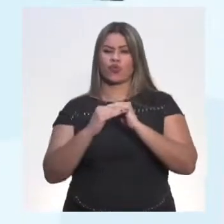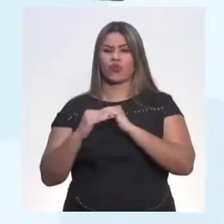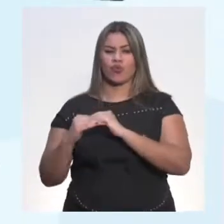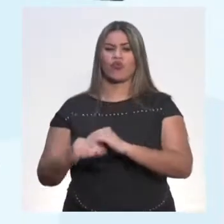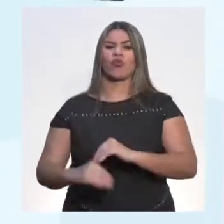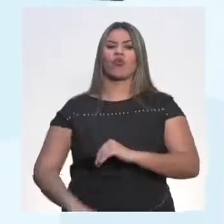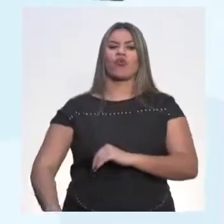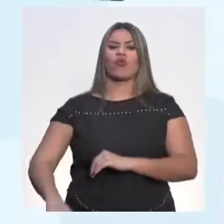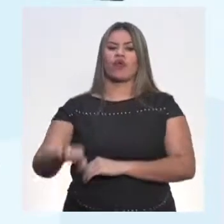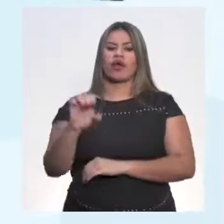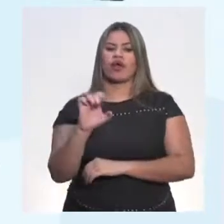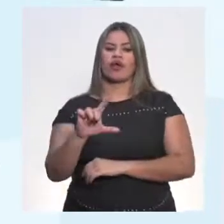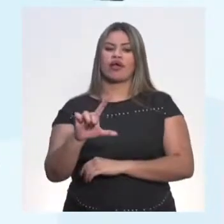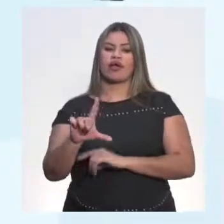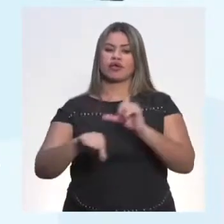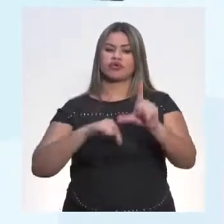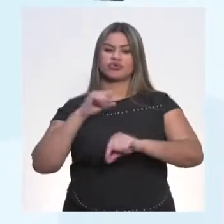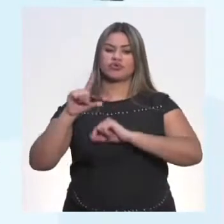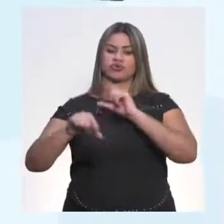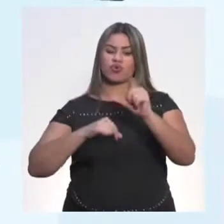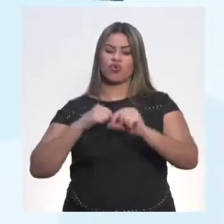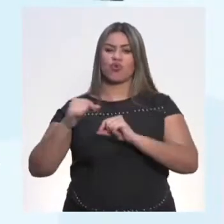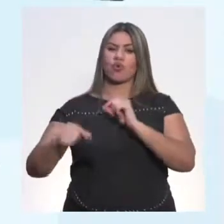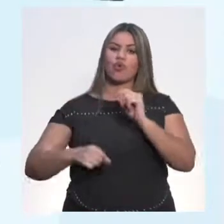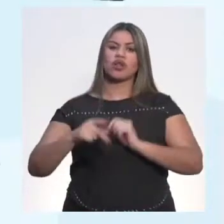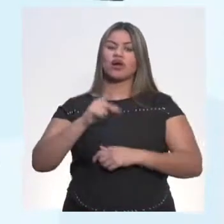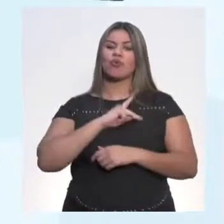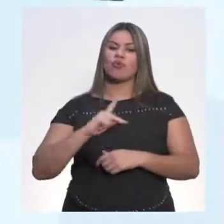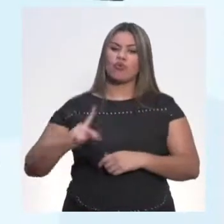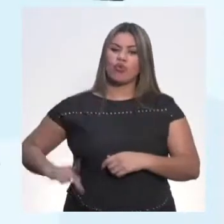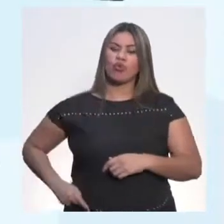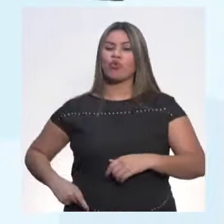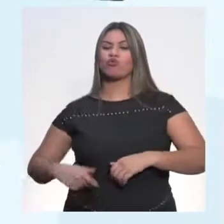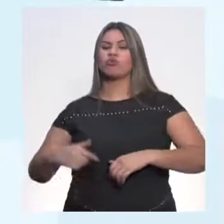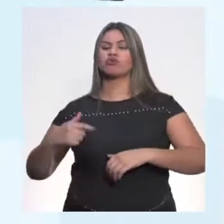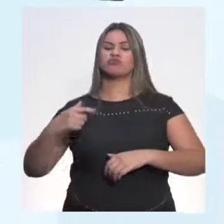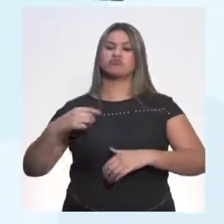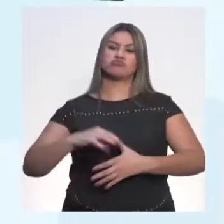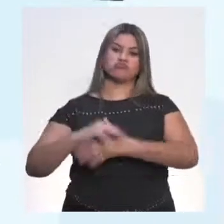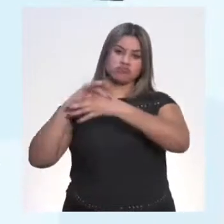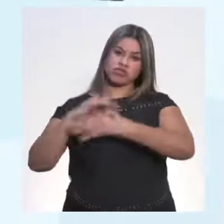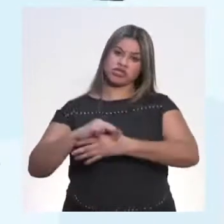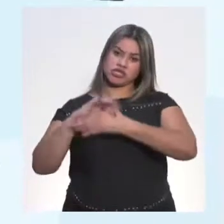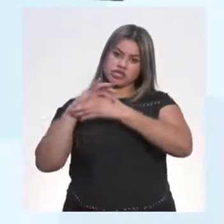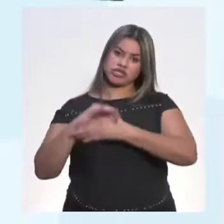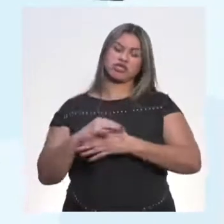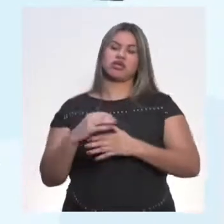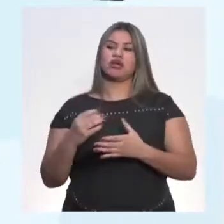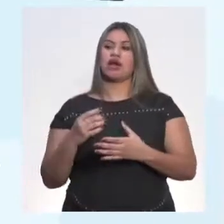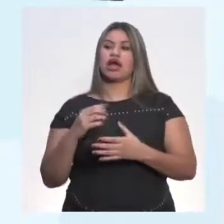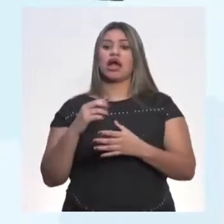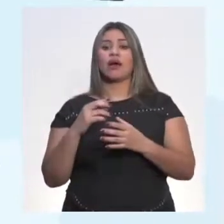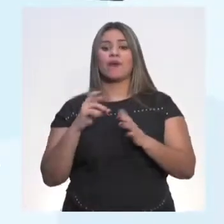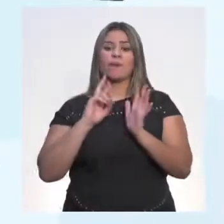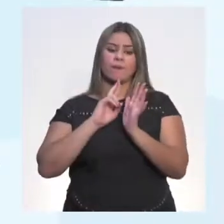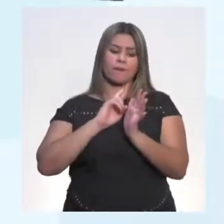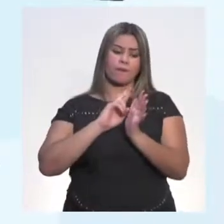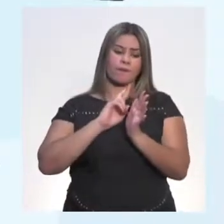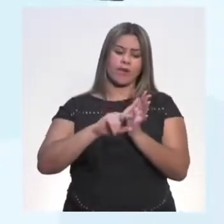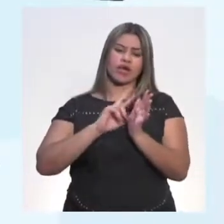para os cargos públicos Quais são os critérios das cidades para cada um dos cargos políticos